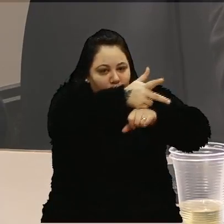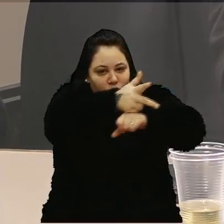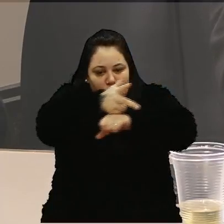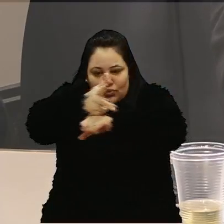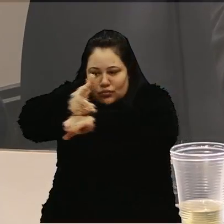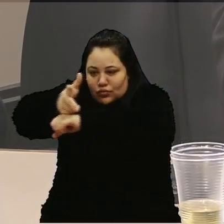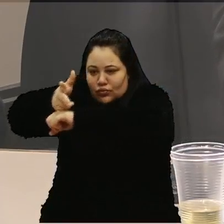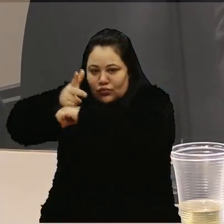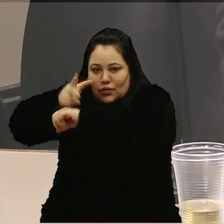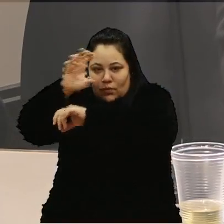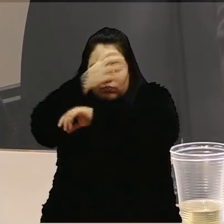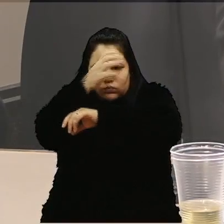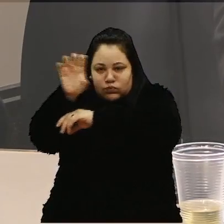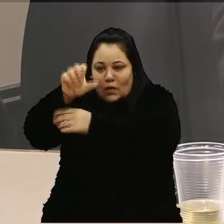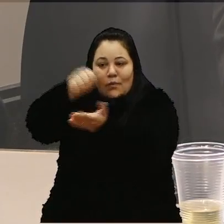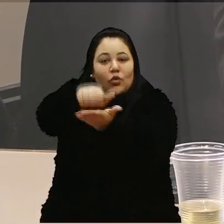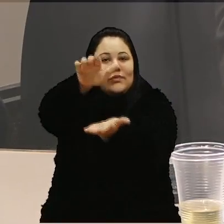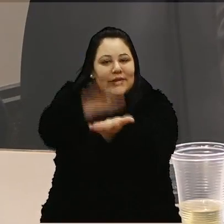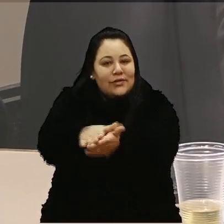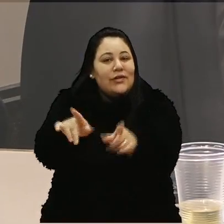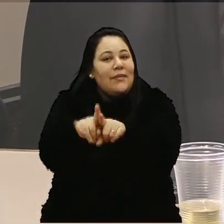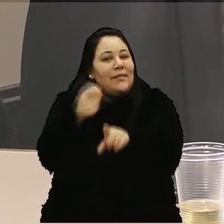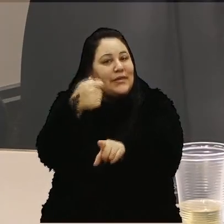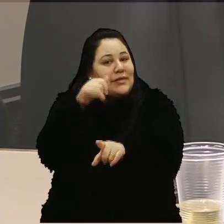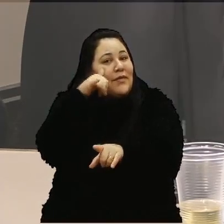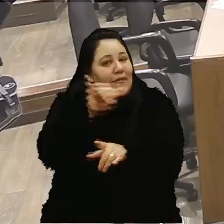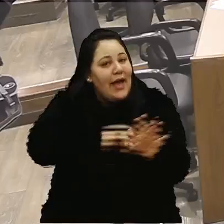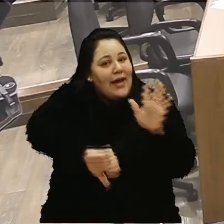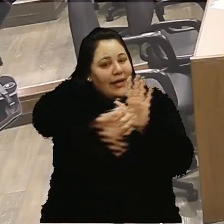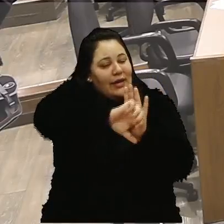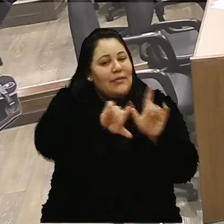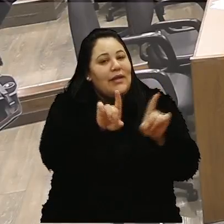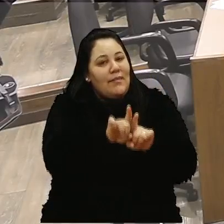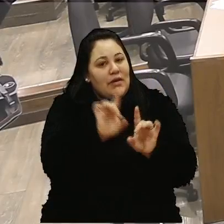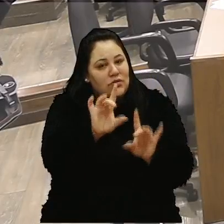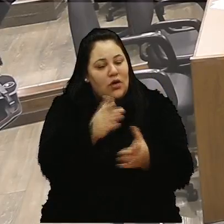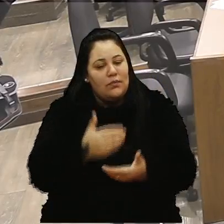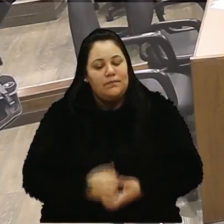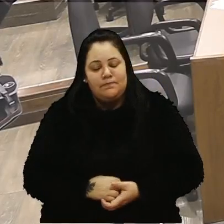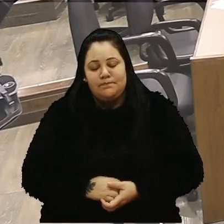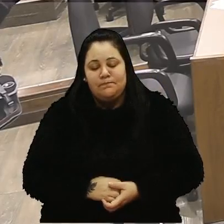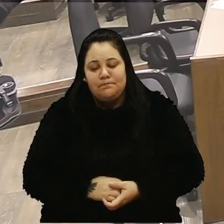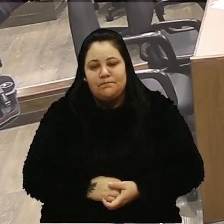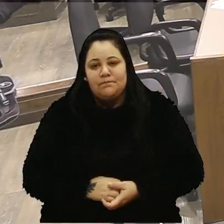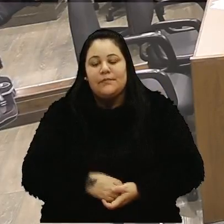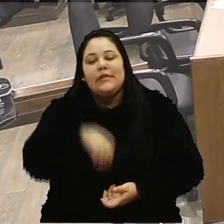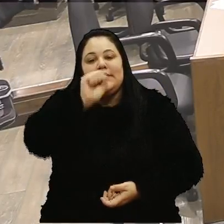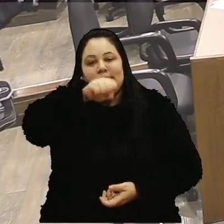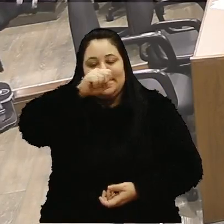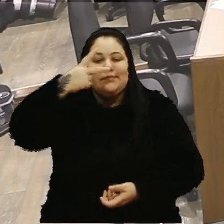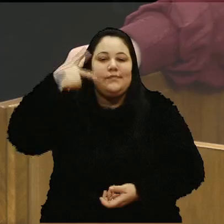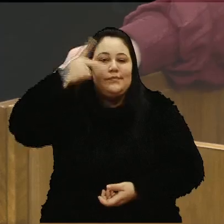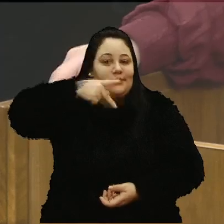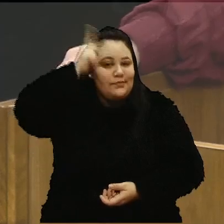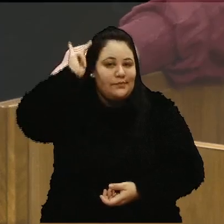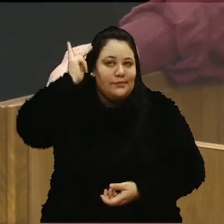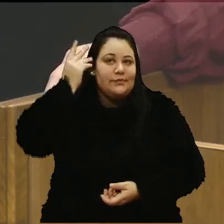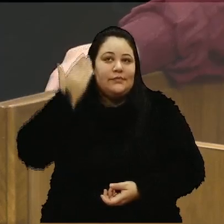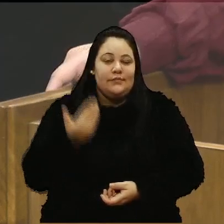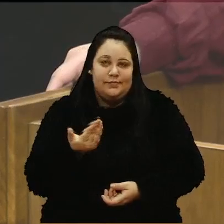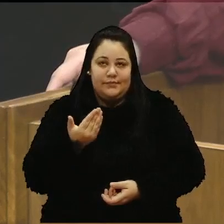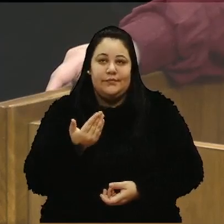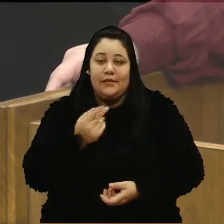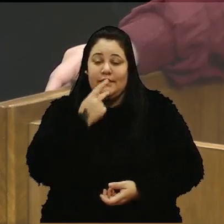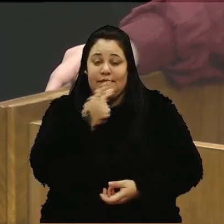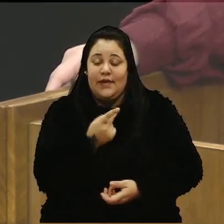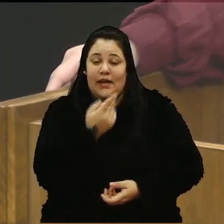que anda com o pessoal multando, tem que ter câmera para evitar esse tipo de coisa também. Seria isso. Obrigado. Isso mesmo, vereador Iago. E a partir desse